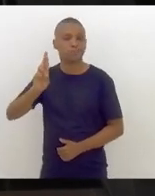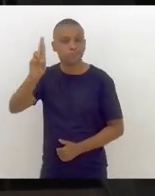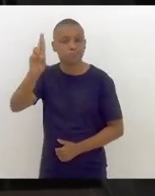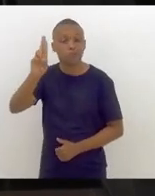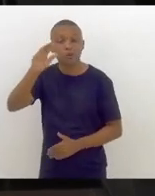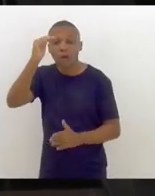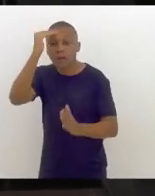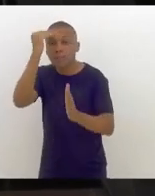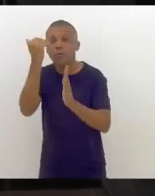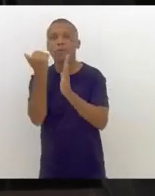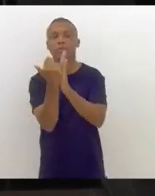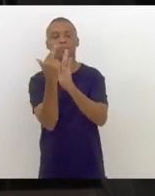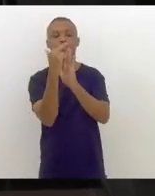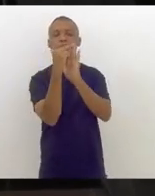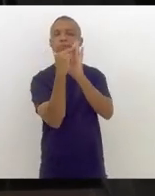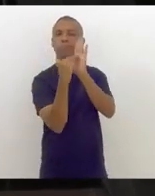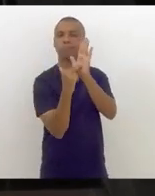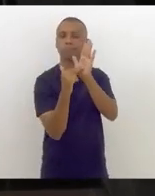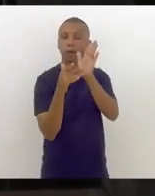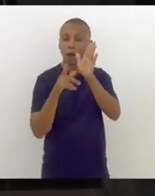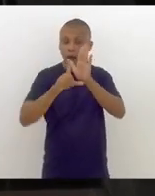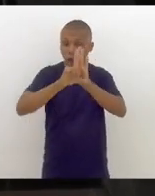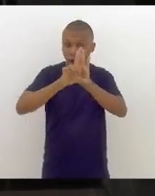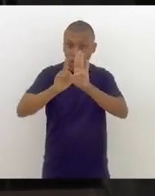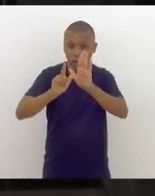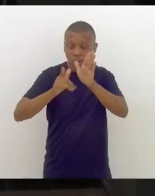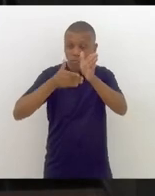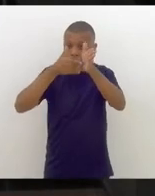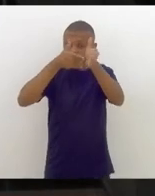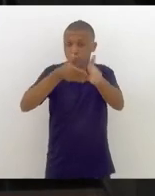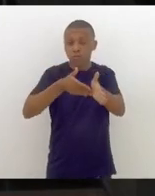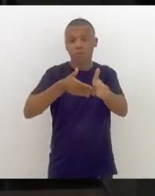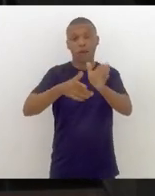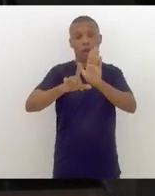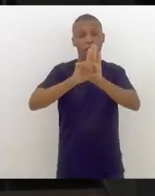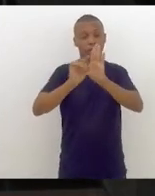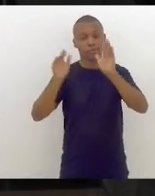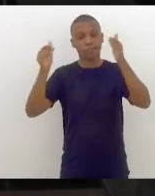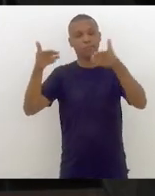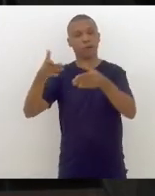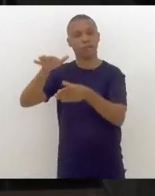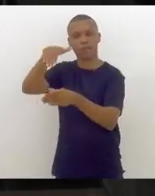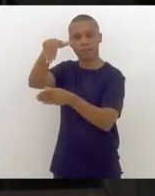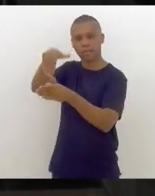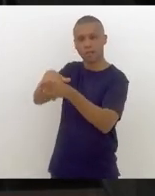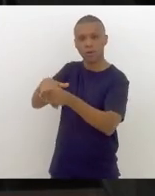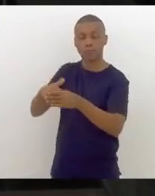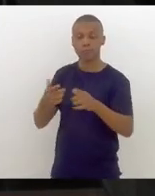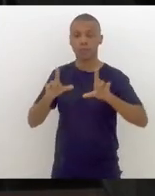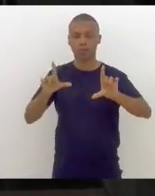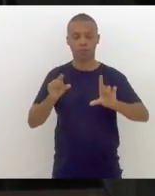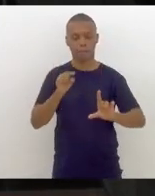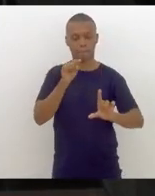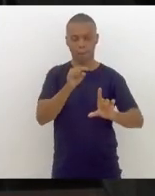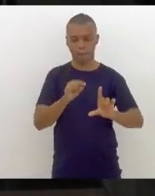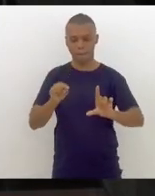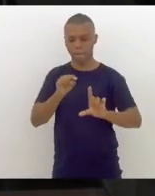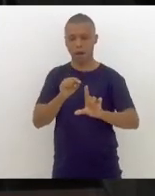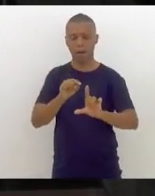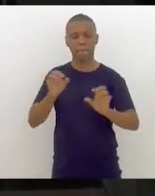Rigor da legislação eleitoral e as urnas decidiram